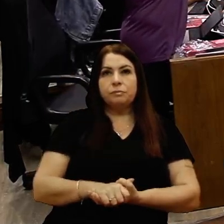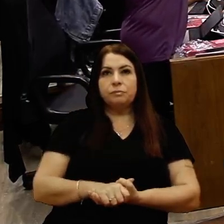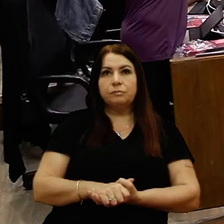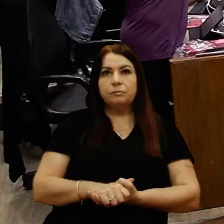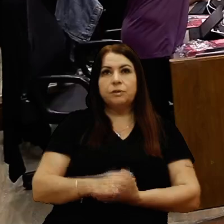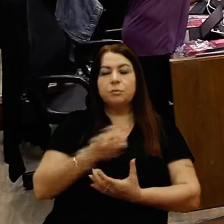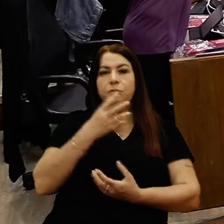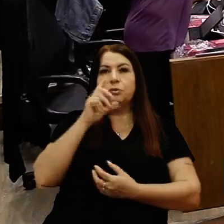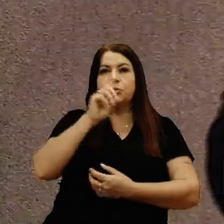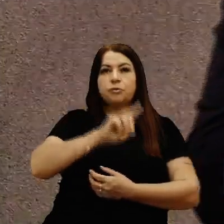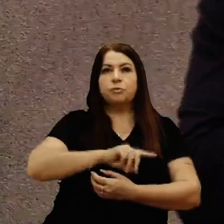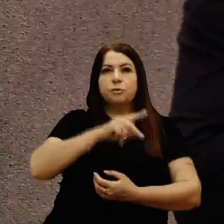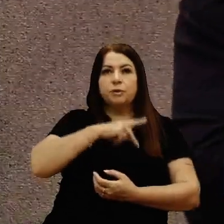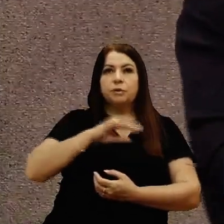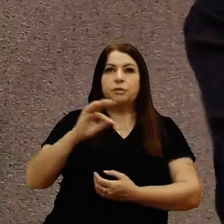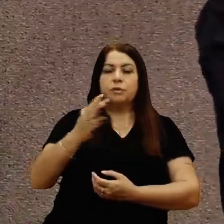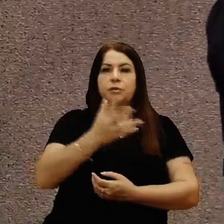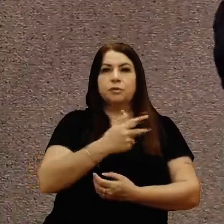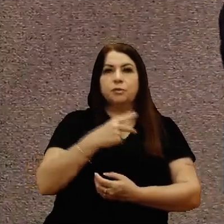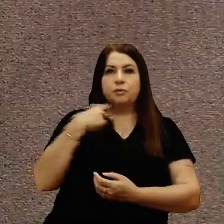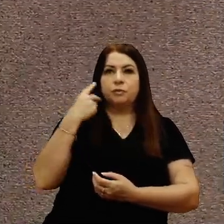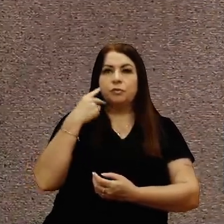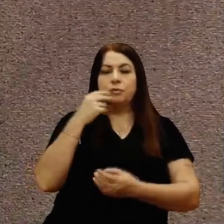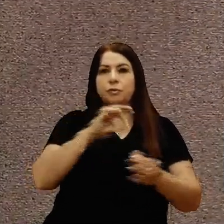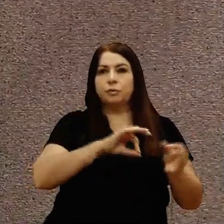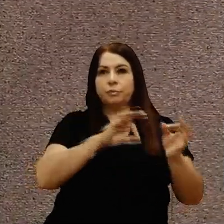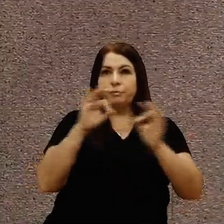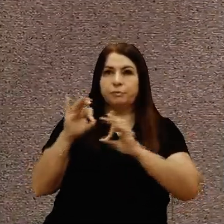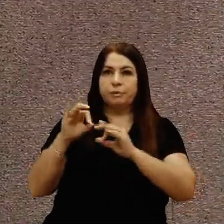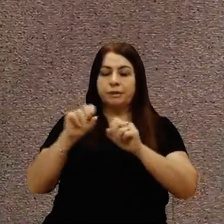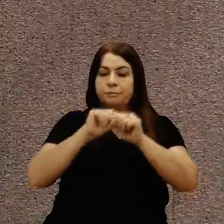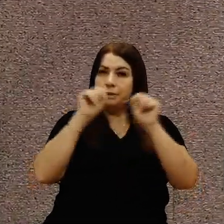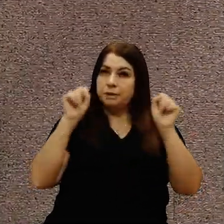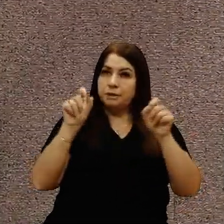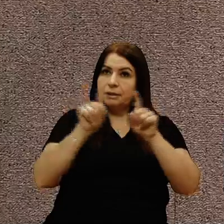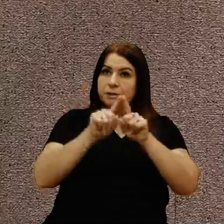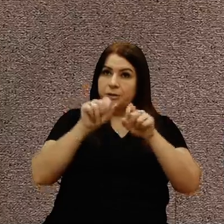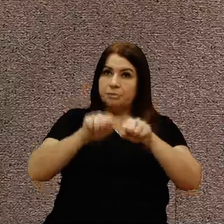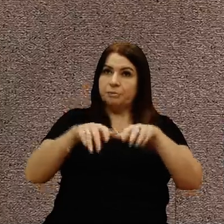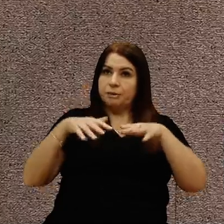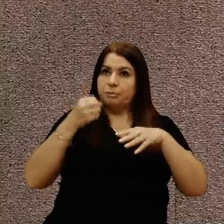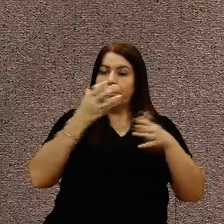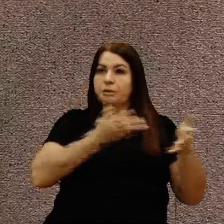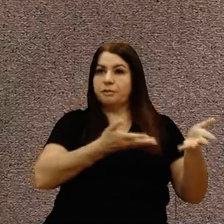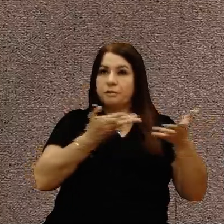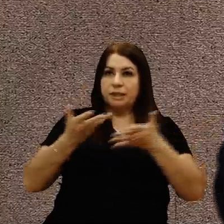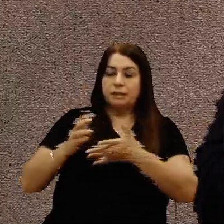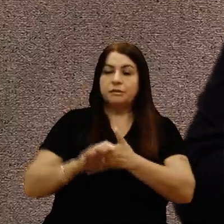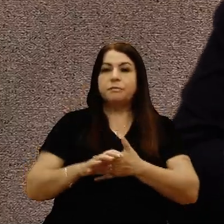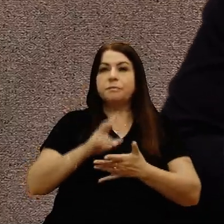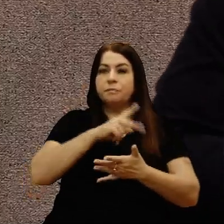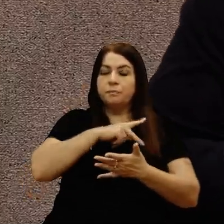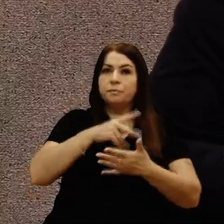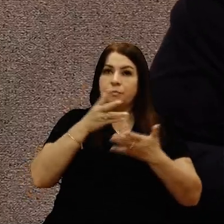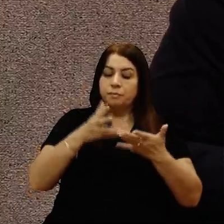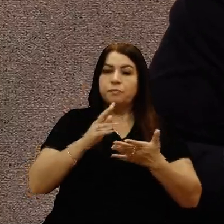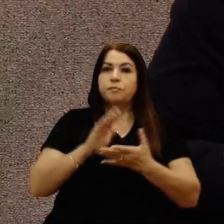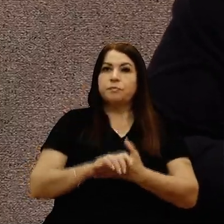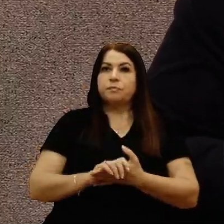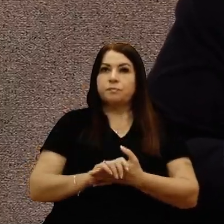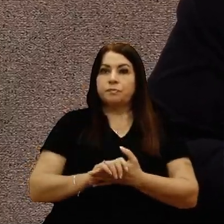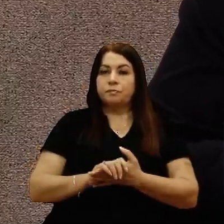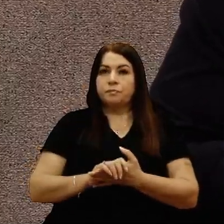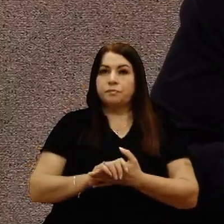Bom dia, presidente, nobres pares, aqueles que nos acompanham aqui nessa manhã também no nosso plenário, sejam todos muito bem-vindos. Presidente, hoje eu quero